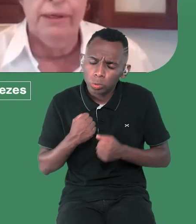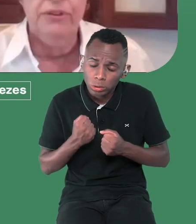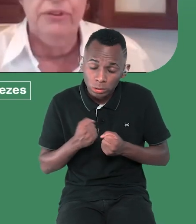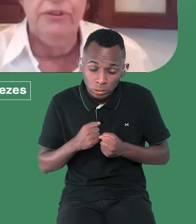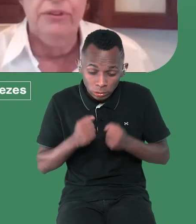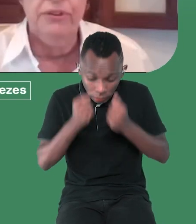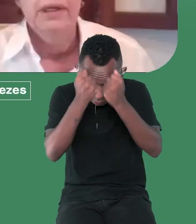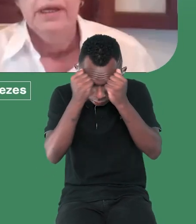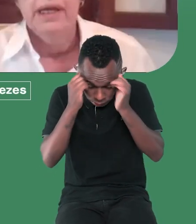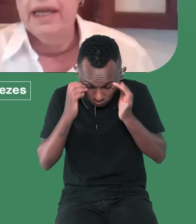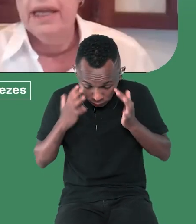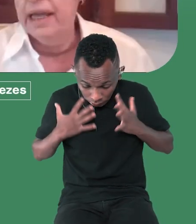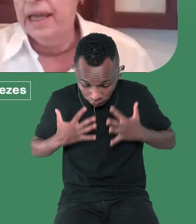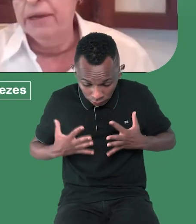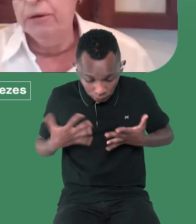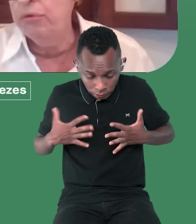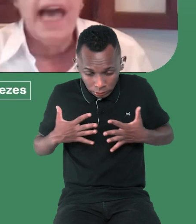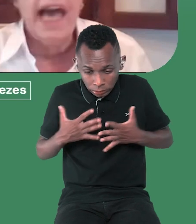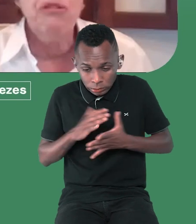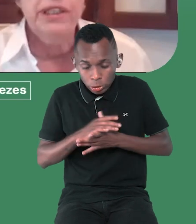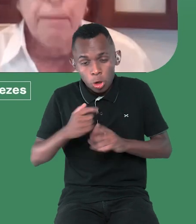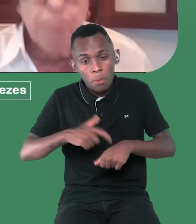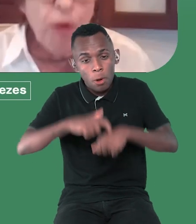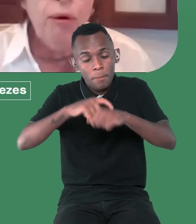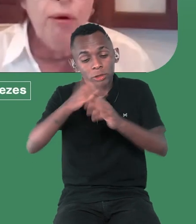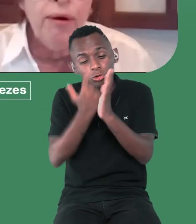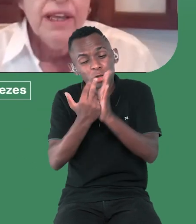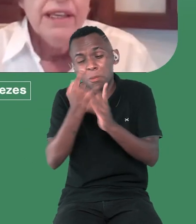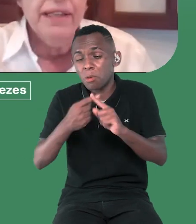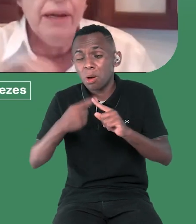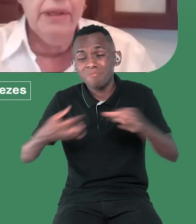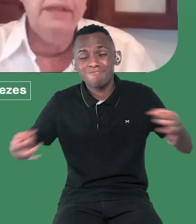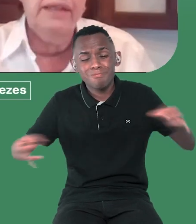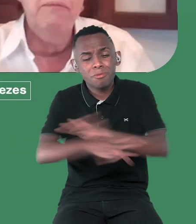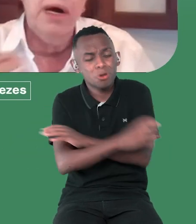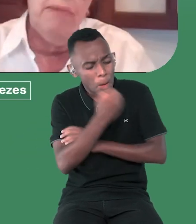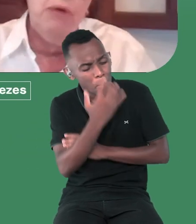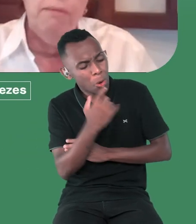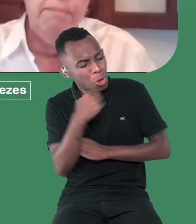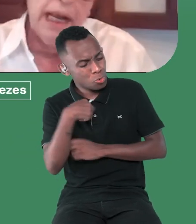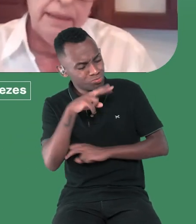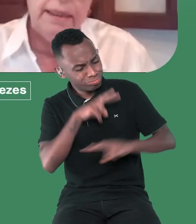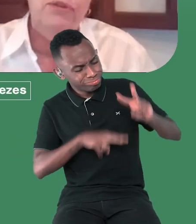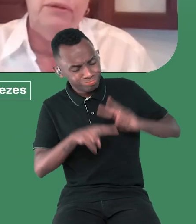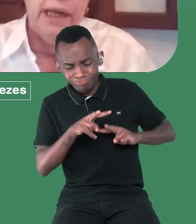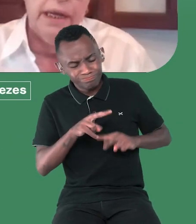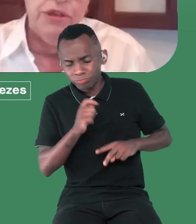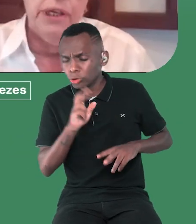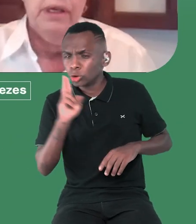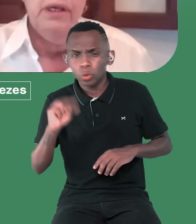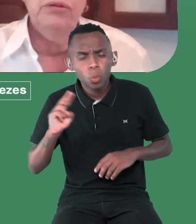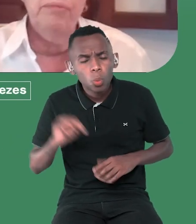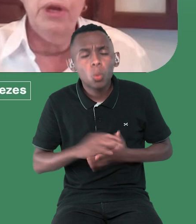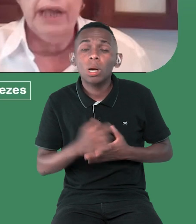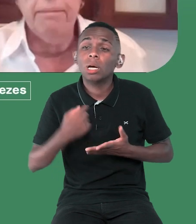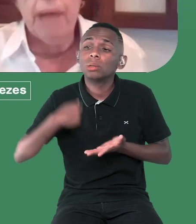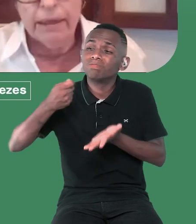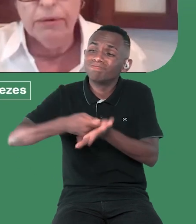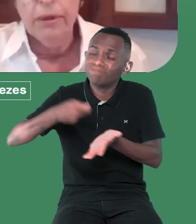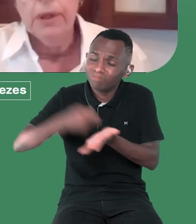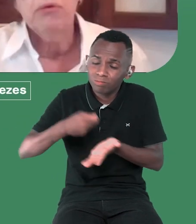estou ilustrando. Eu nunca acho que está bom. Então, tem uma cobrança muito grande no